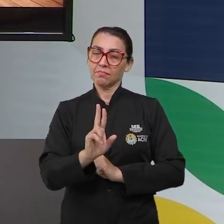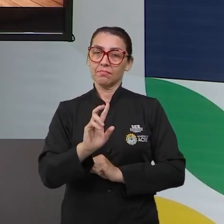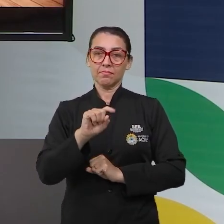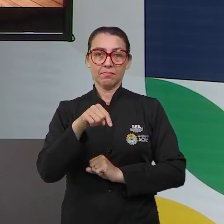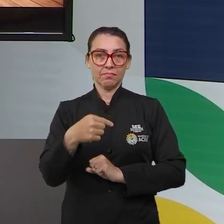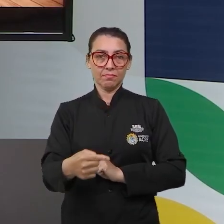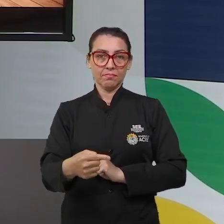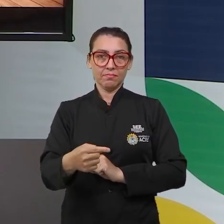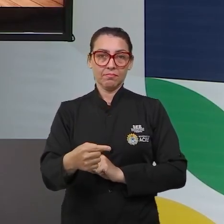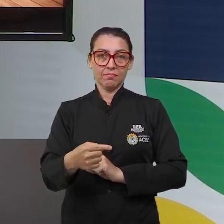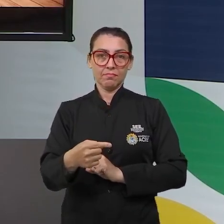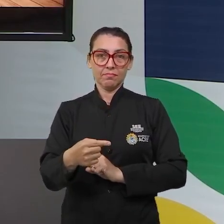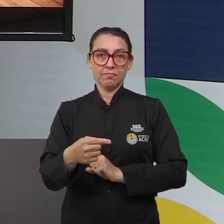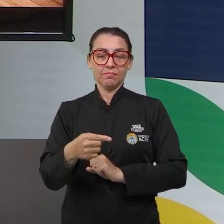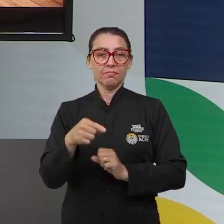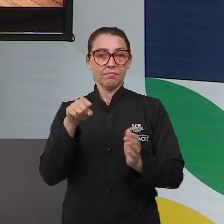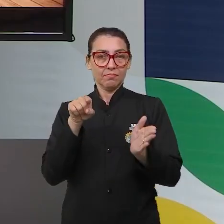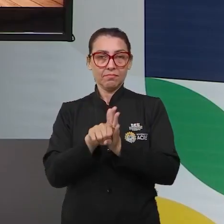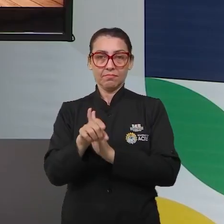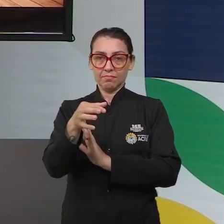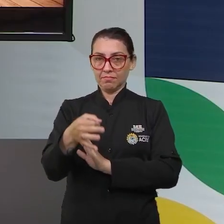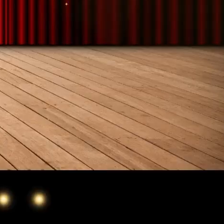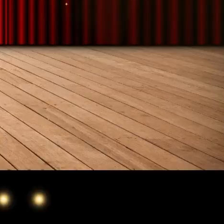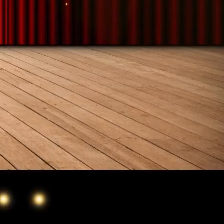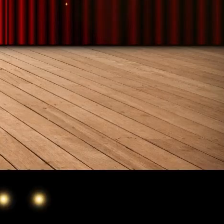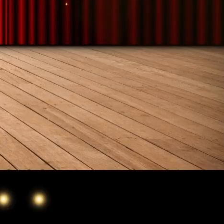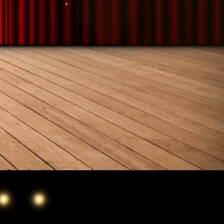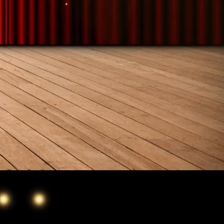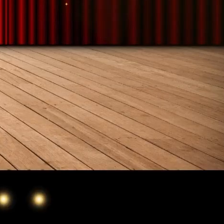seguida a questão correta, tá bom?